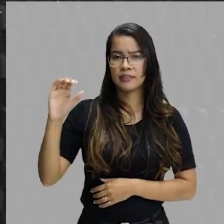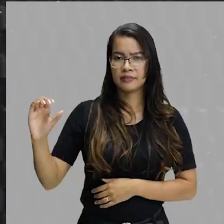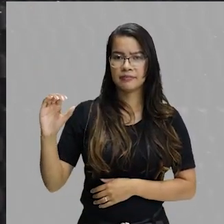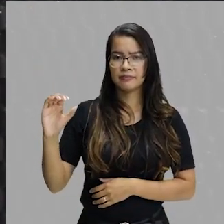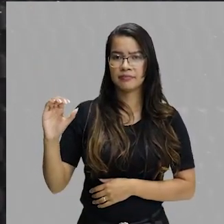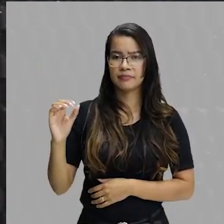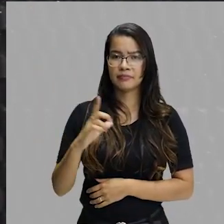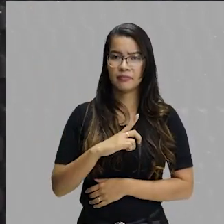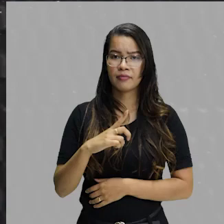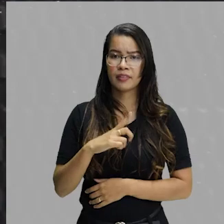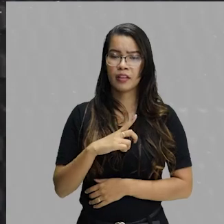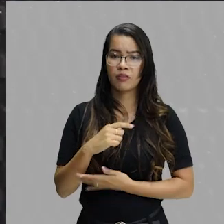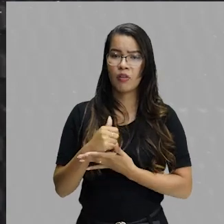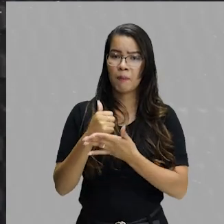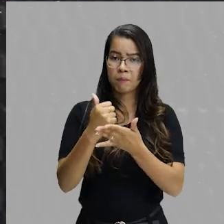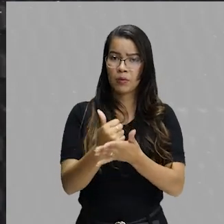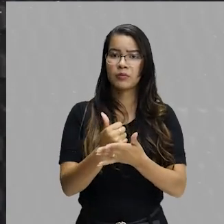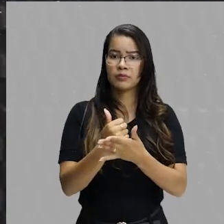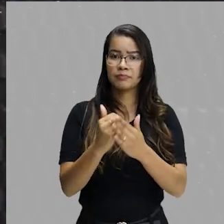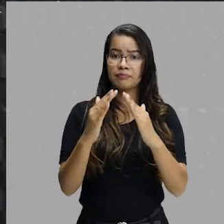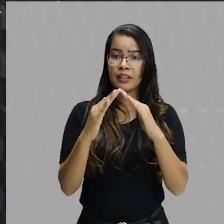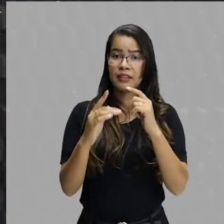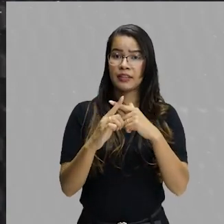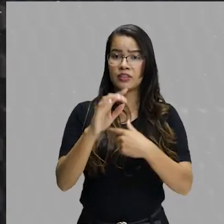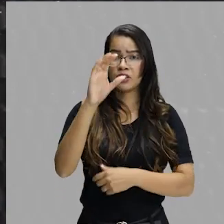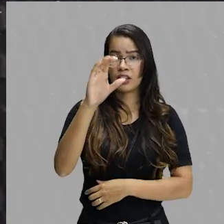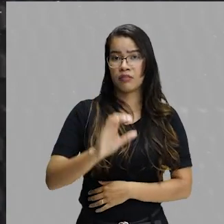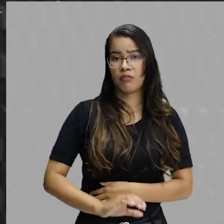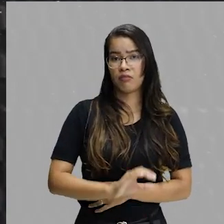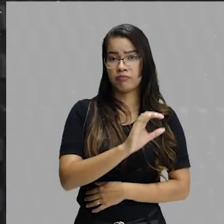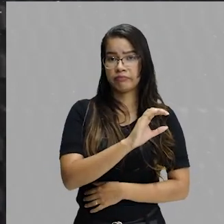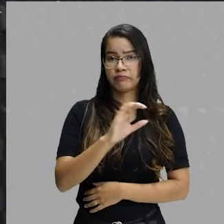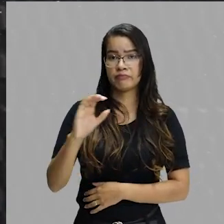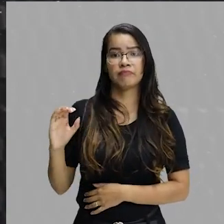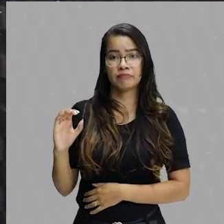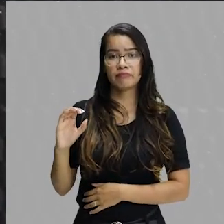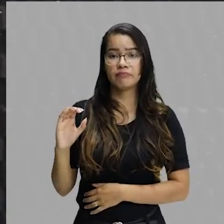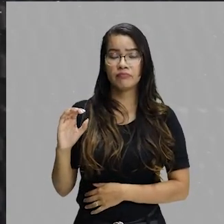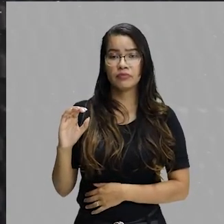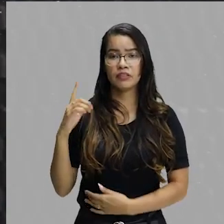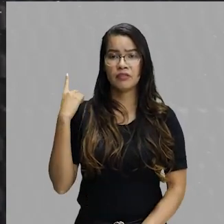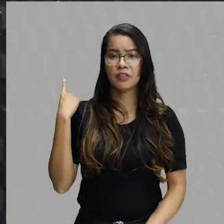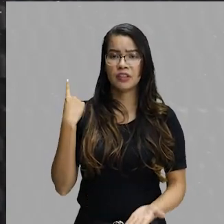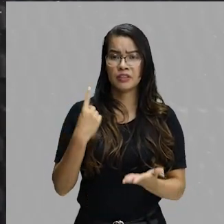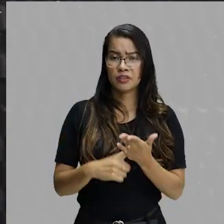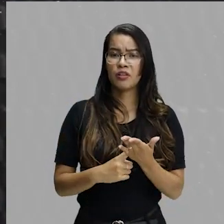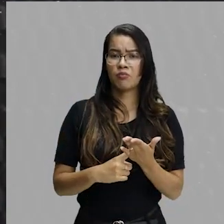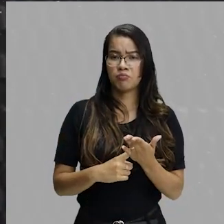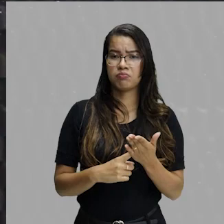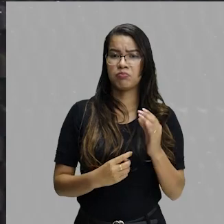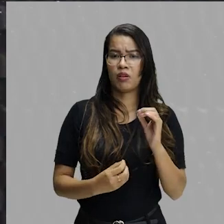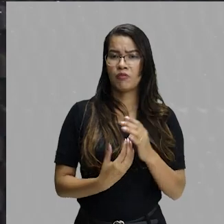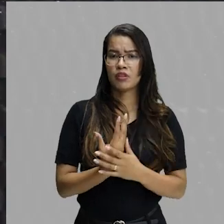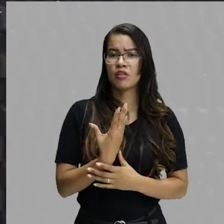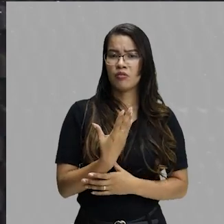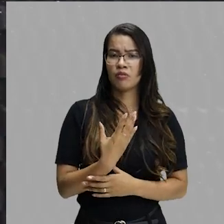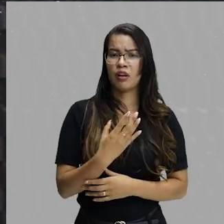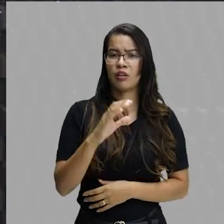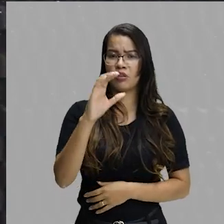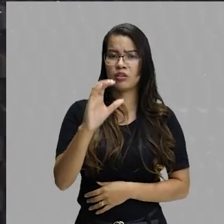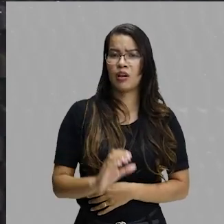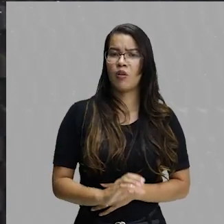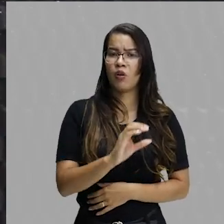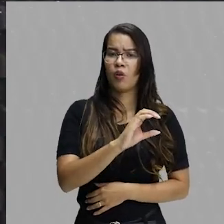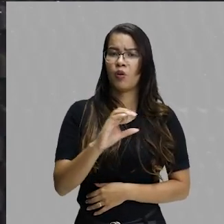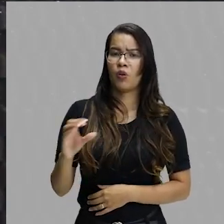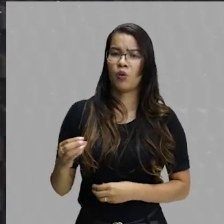teve o apoio da Igreja Católica, inclusive oficializando o catolicismo como religião do Estado italiano.